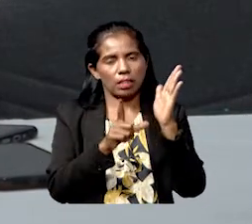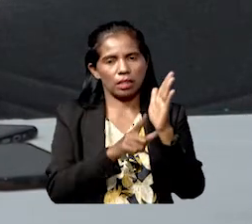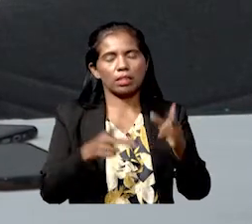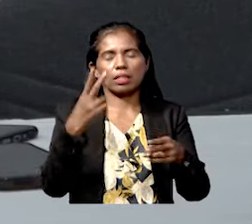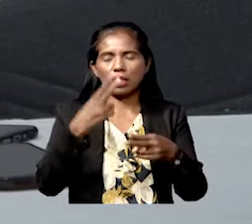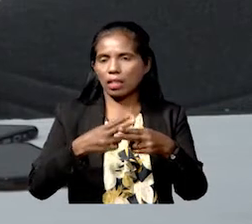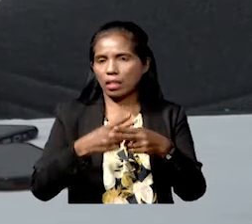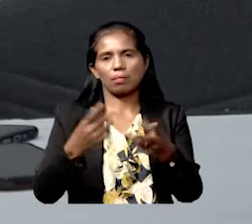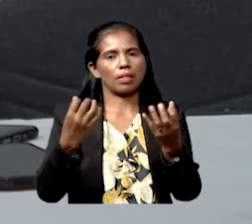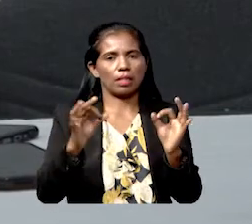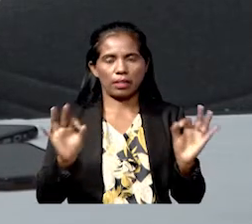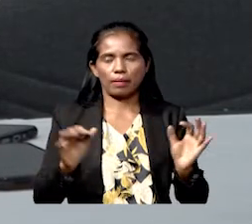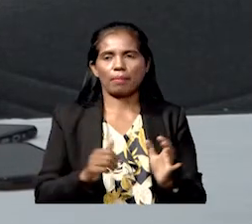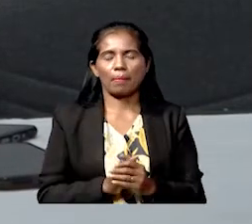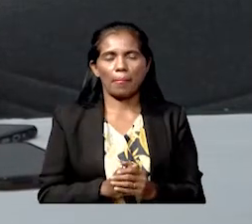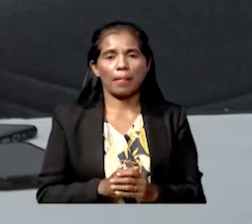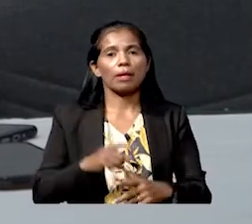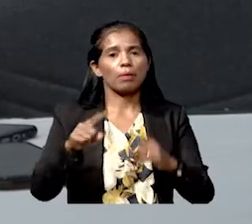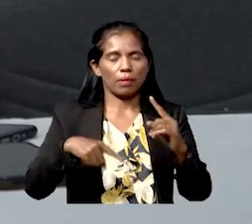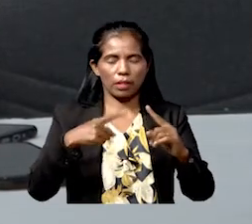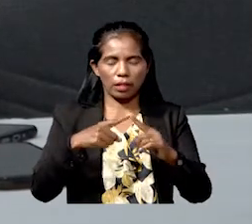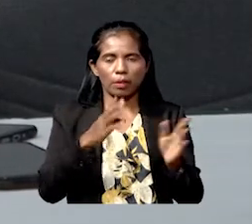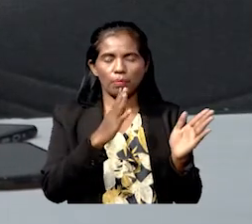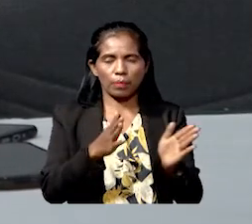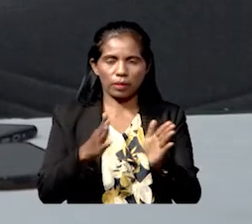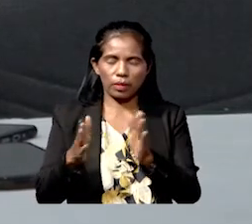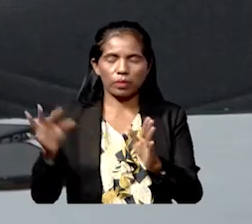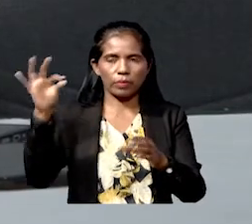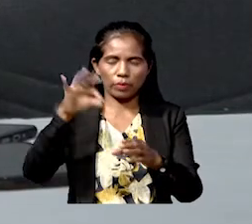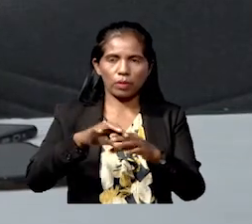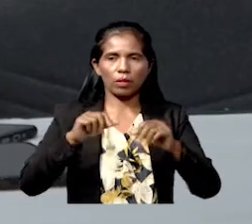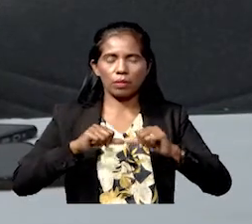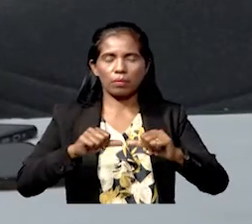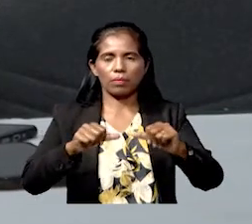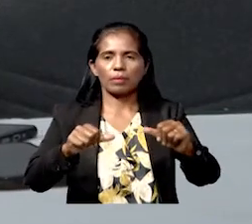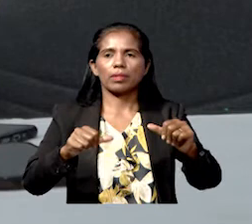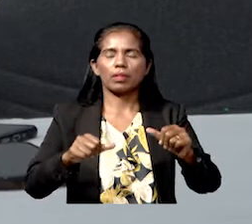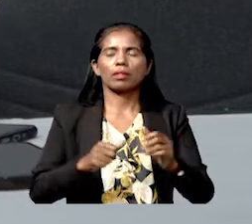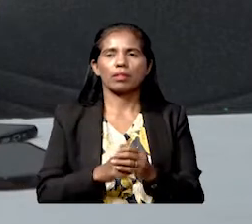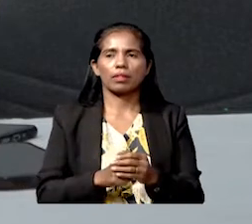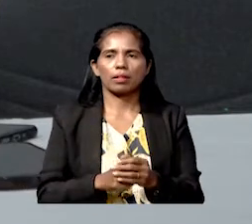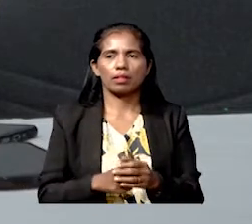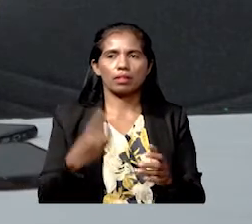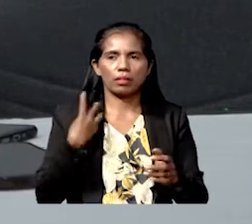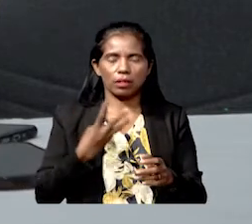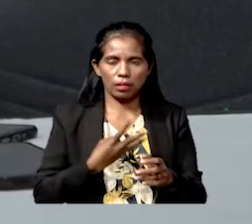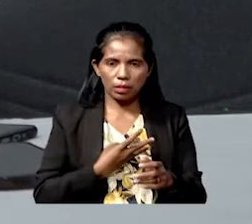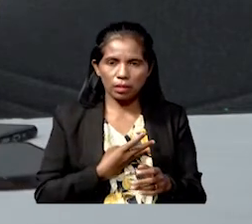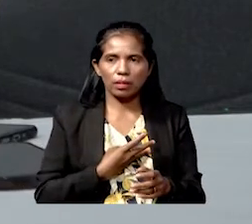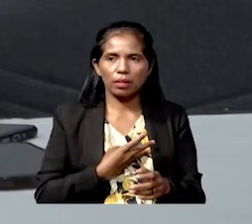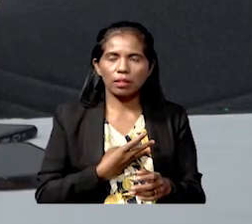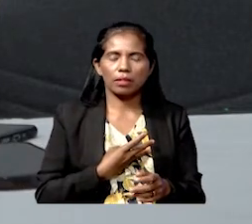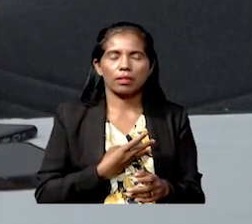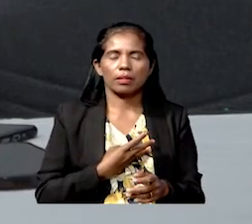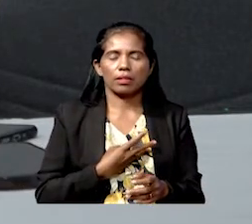Mas depois quando o enhira processo votação lá, Brigada Sira informa e imediata quedas e soluciona